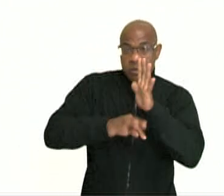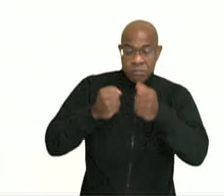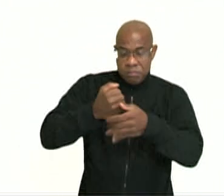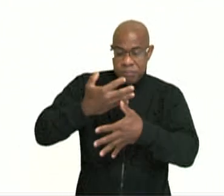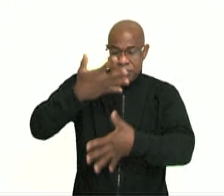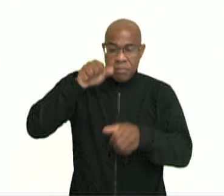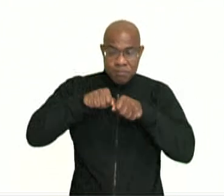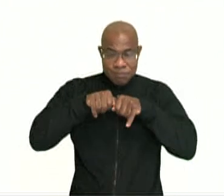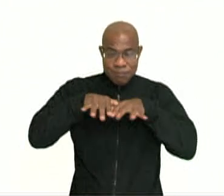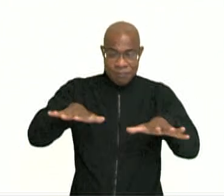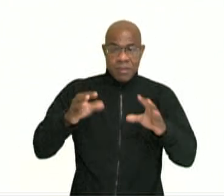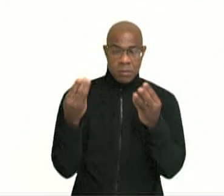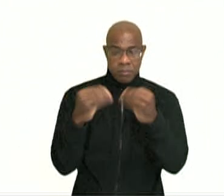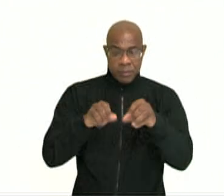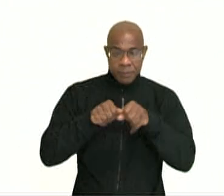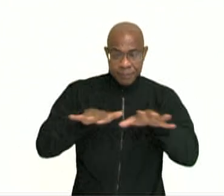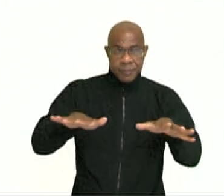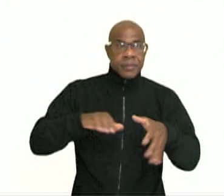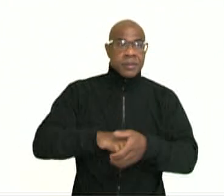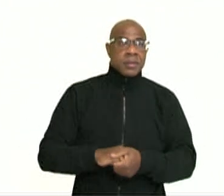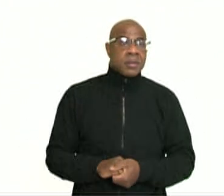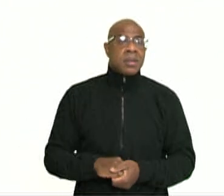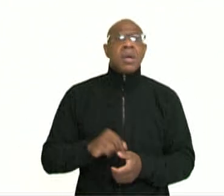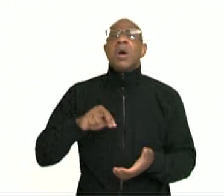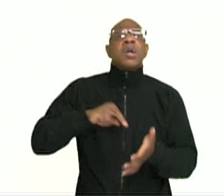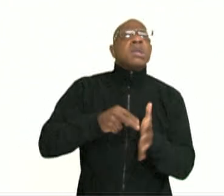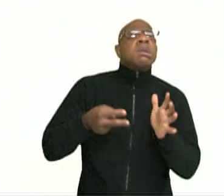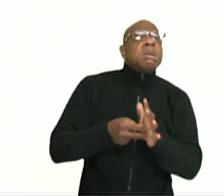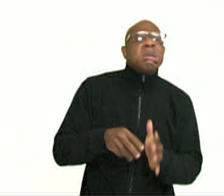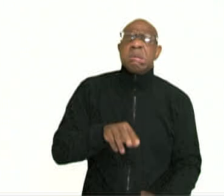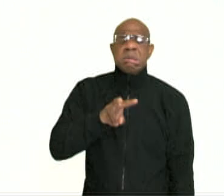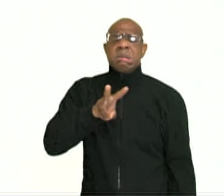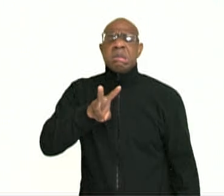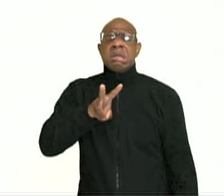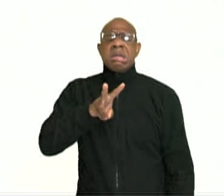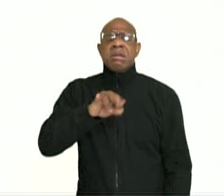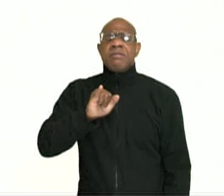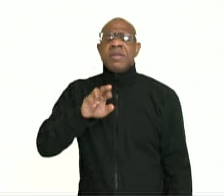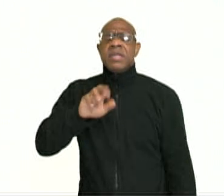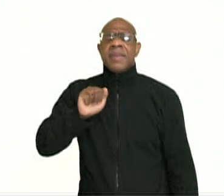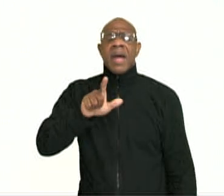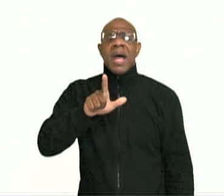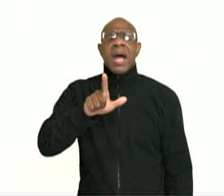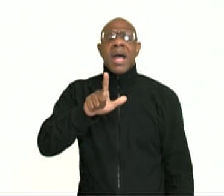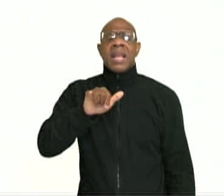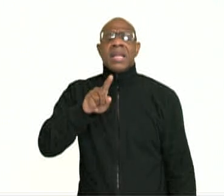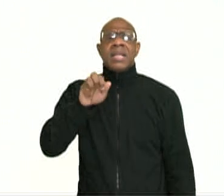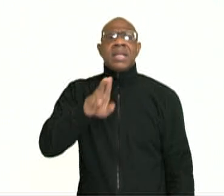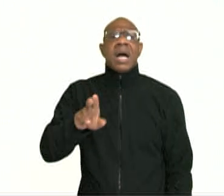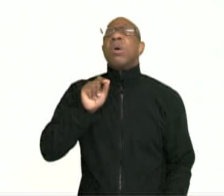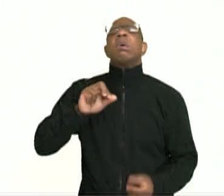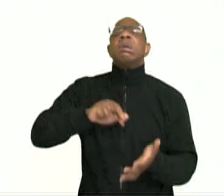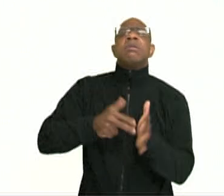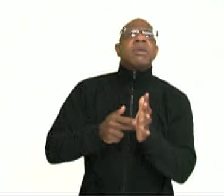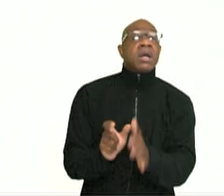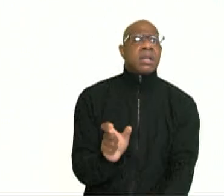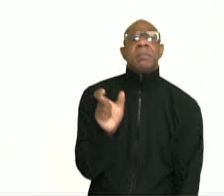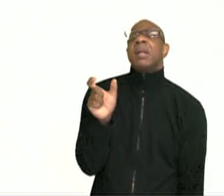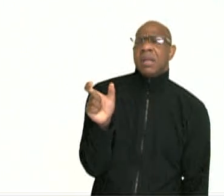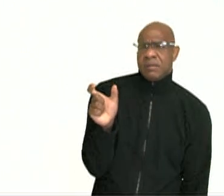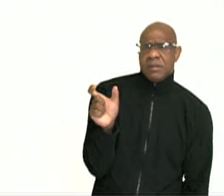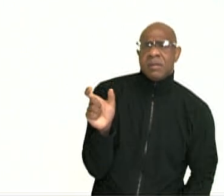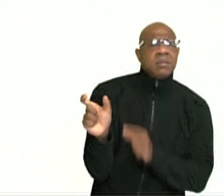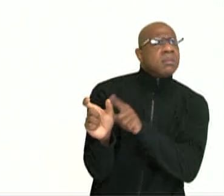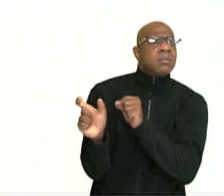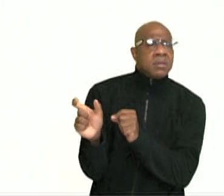Facebook. Qual o significado do verbo viralizar no universo das mídias sociais? Você